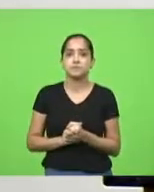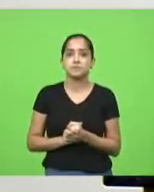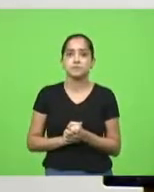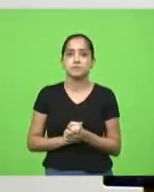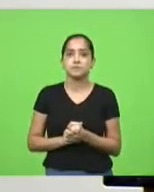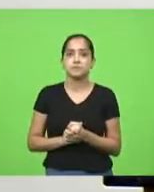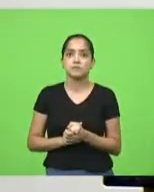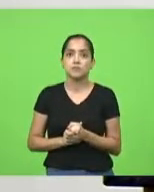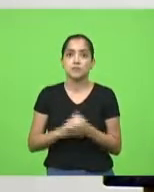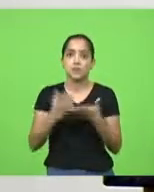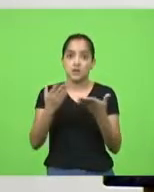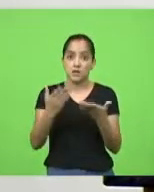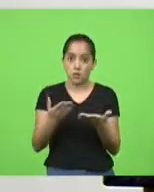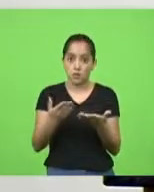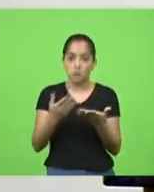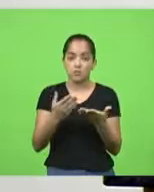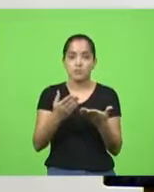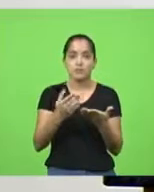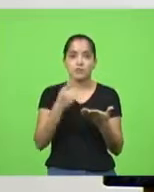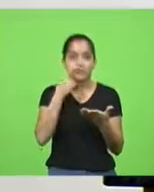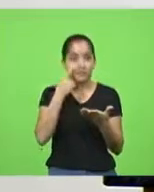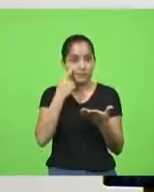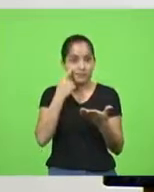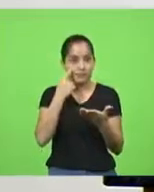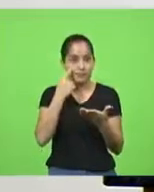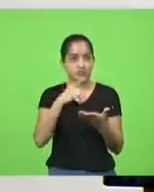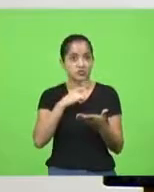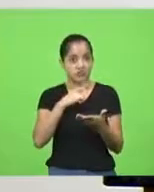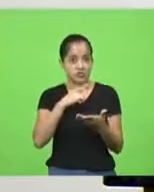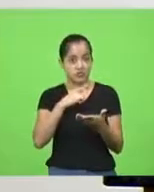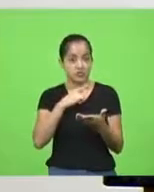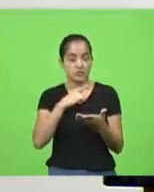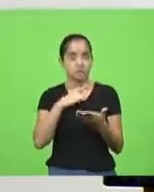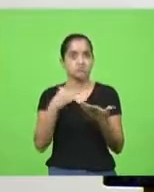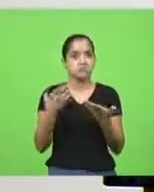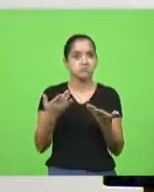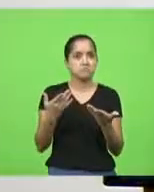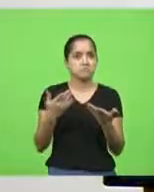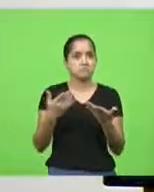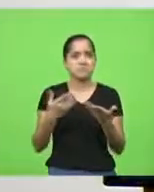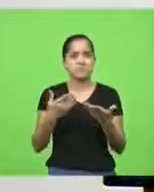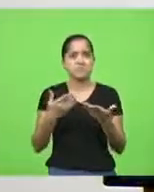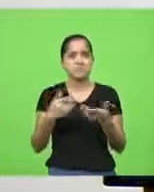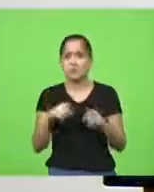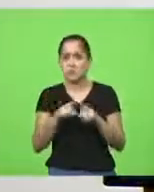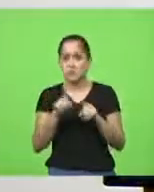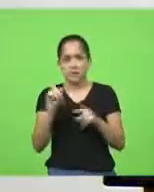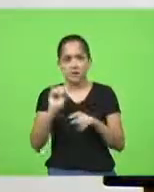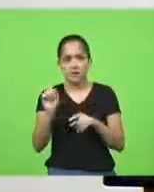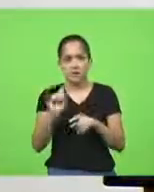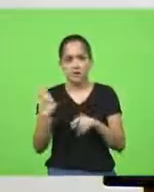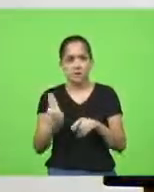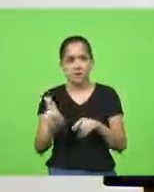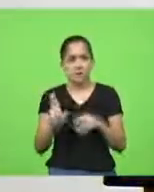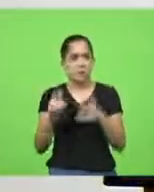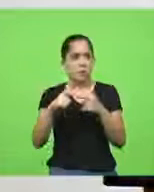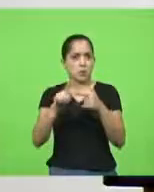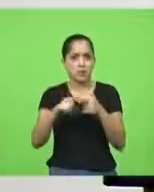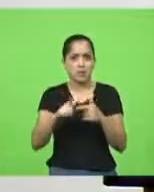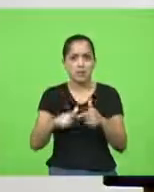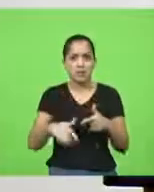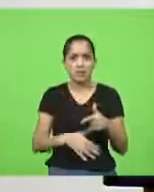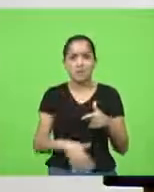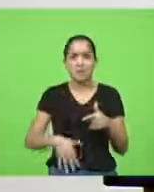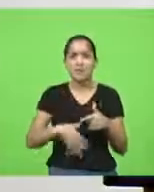Quando positivou, nós falamos, escuta, não era infecção urinária? Aí disseram para nós, ah, não, é que a